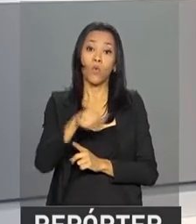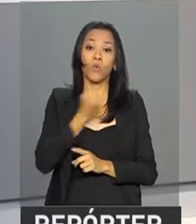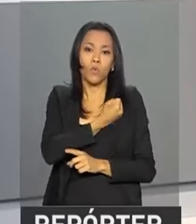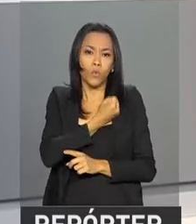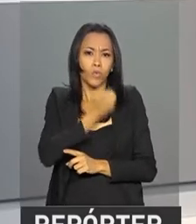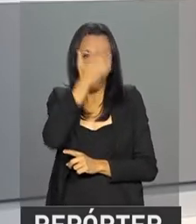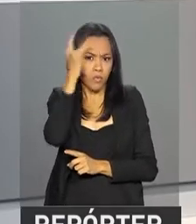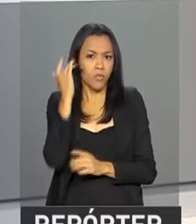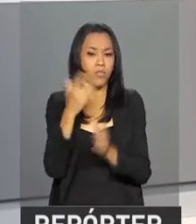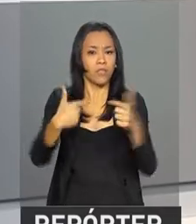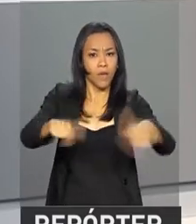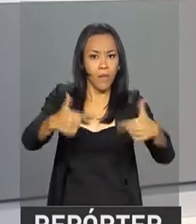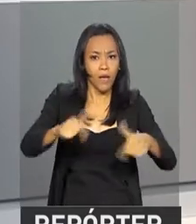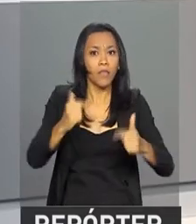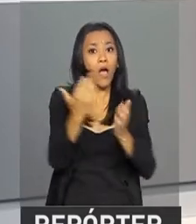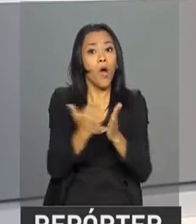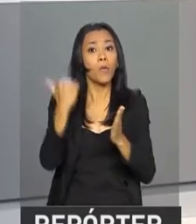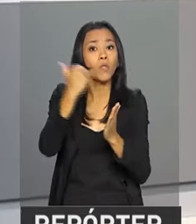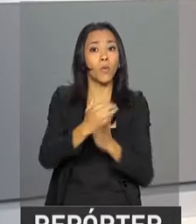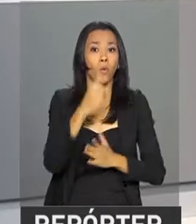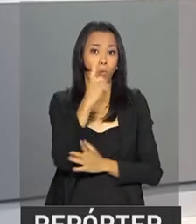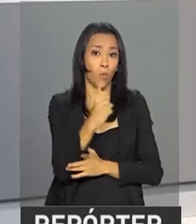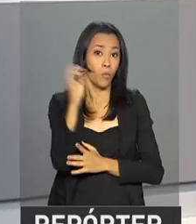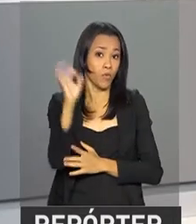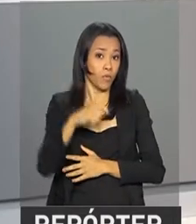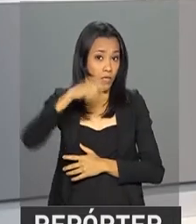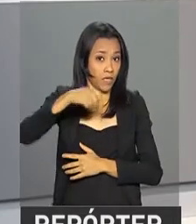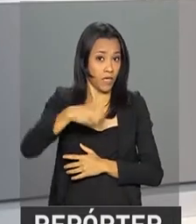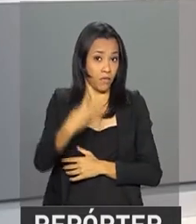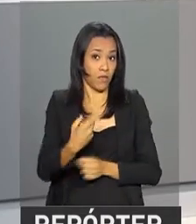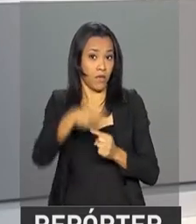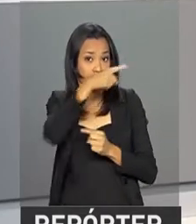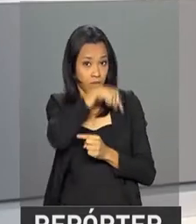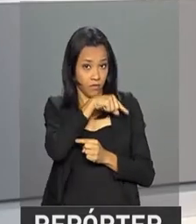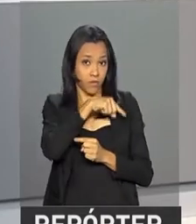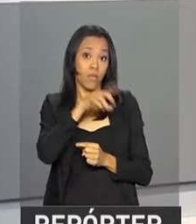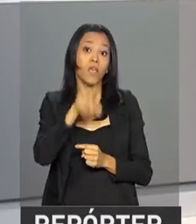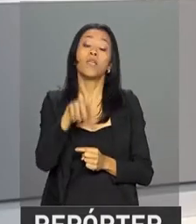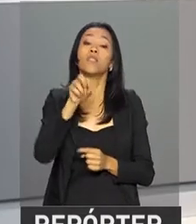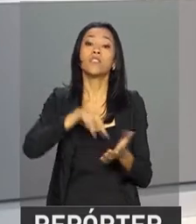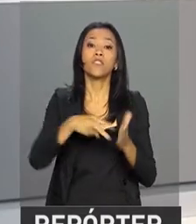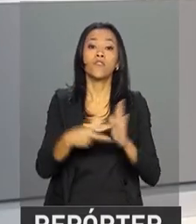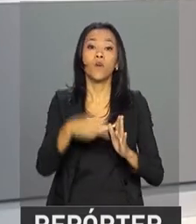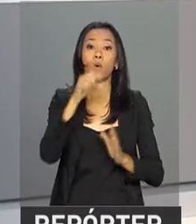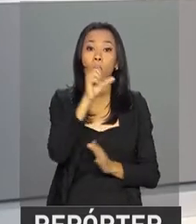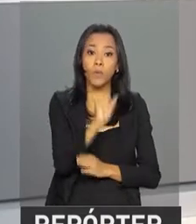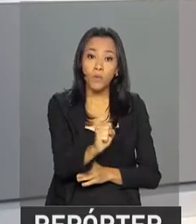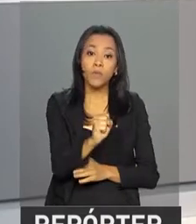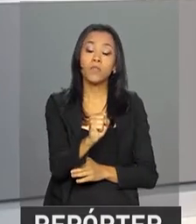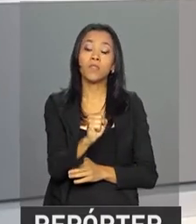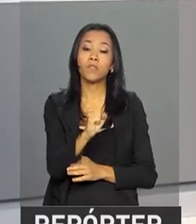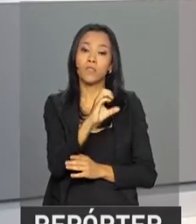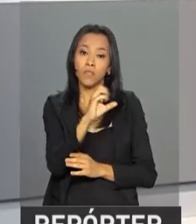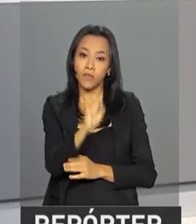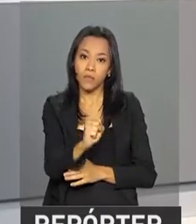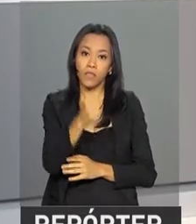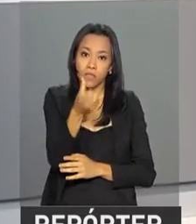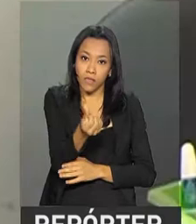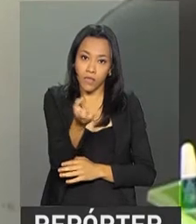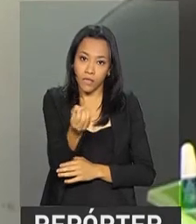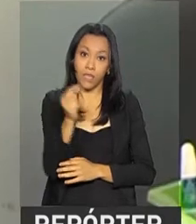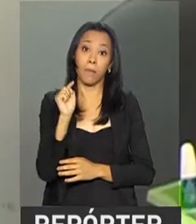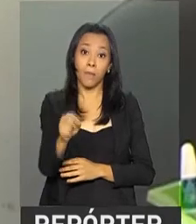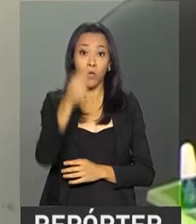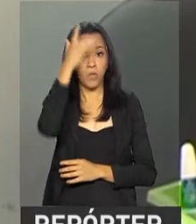1% no mesmo trimestre o que significa cerca de 860 mil pessoas a mais no mercado de trabalho